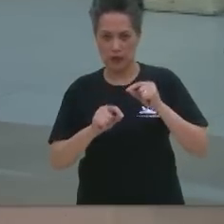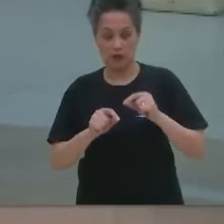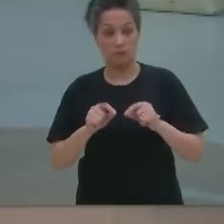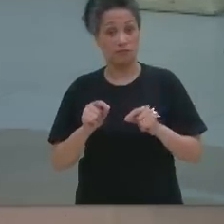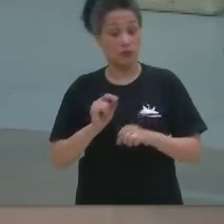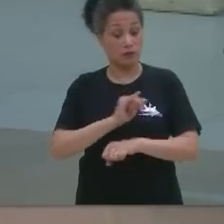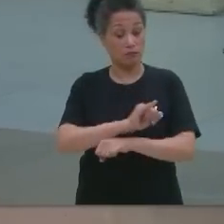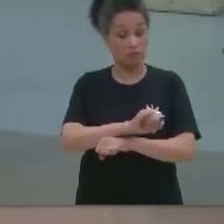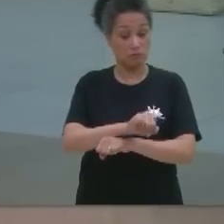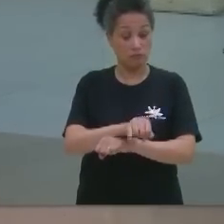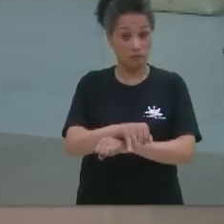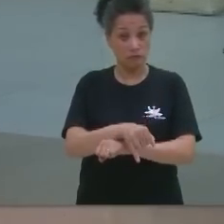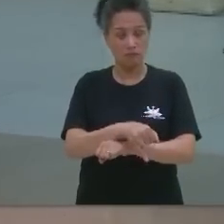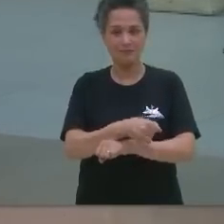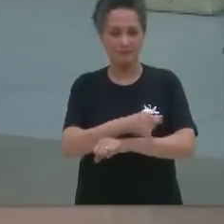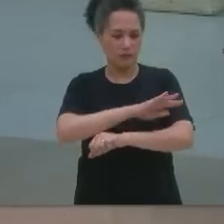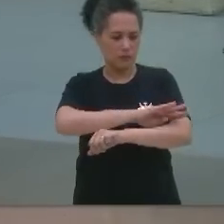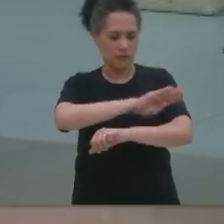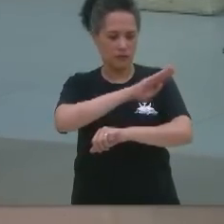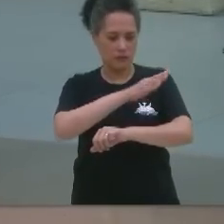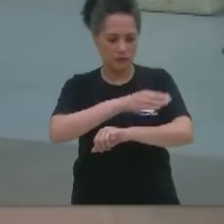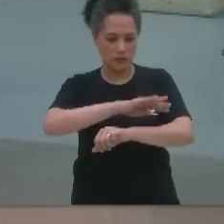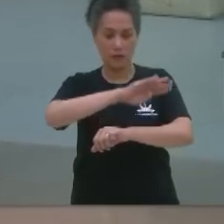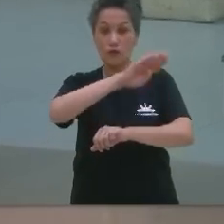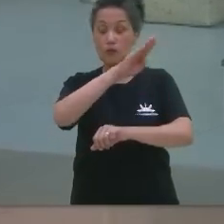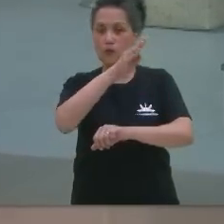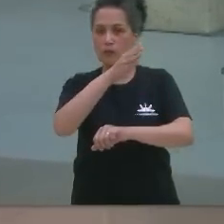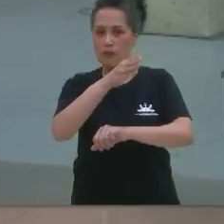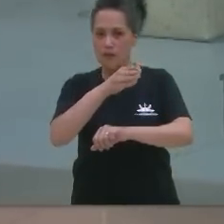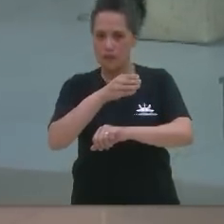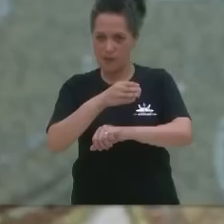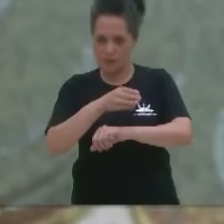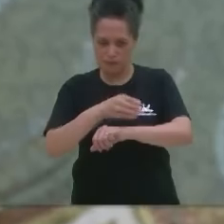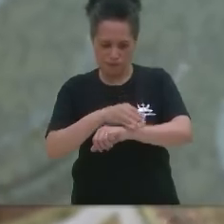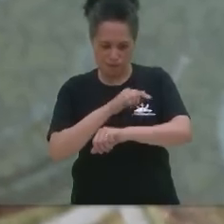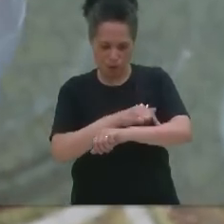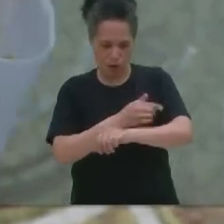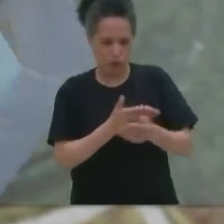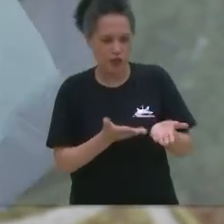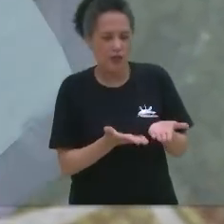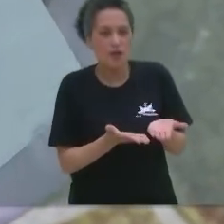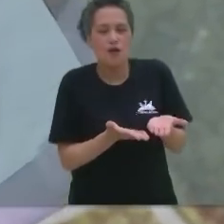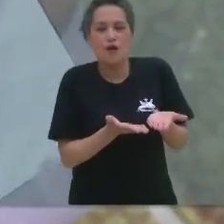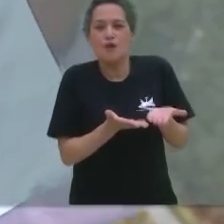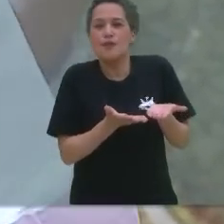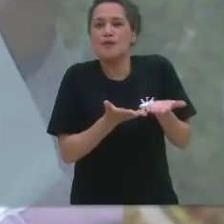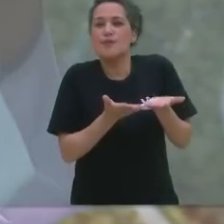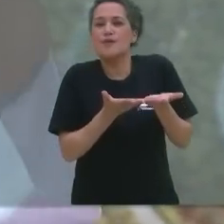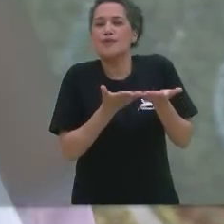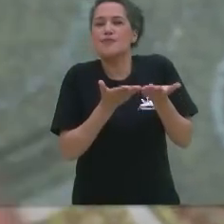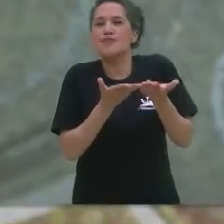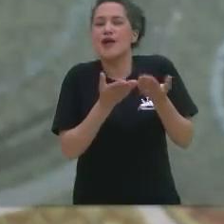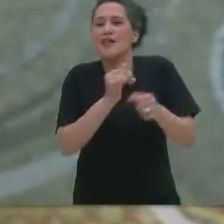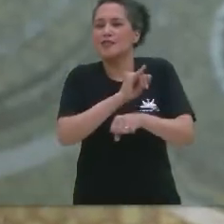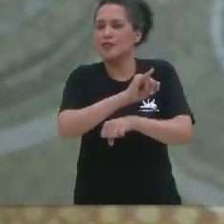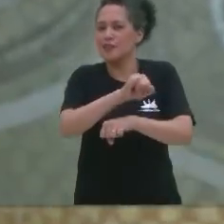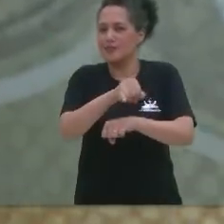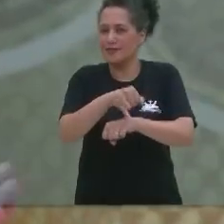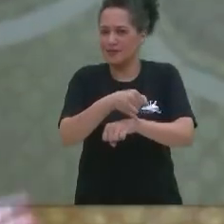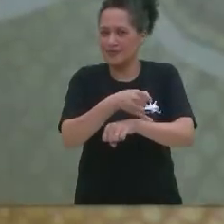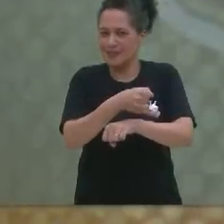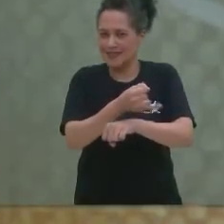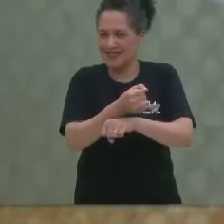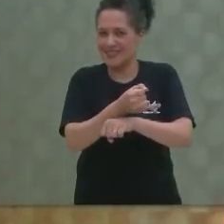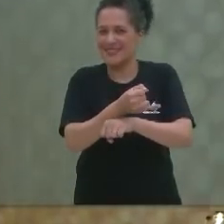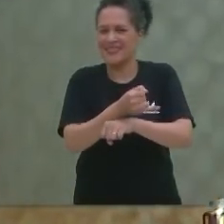Jerusalém, o monte será elevado, e Jerusalém será a mais alta de todas as